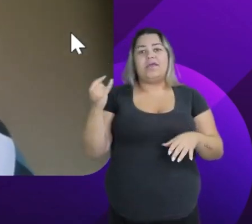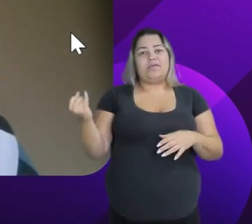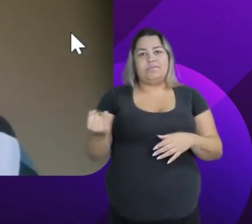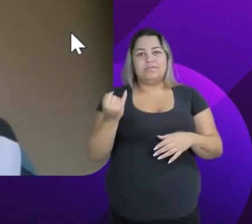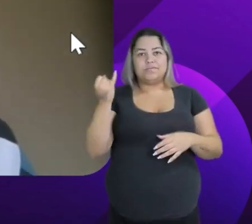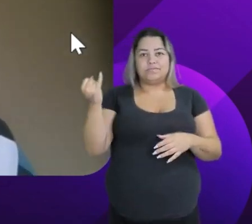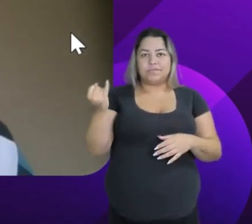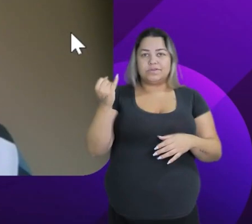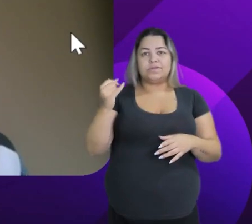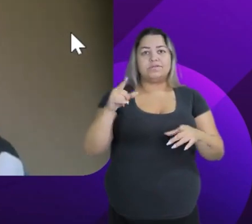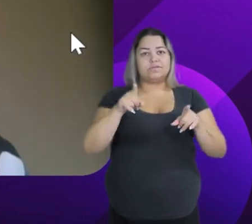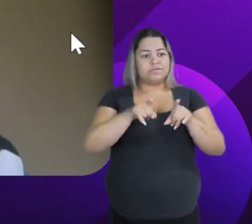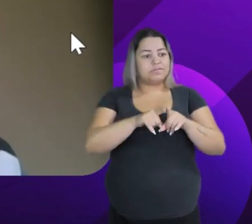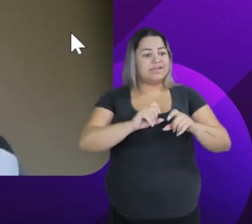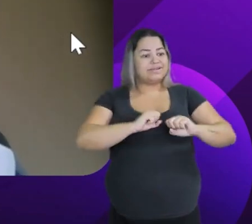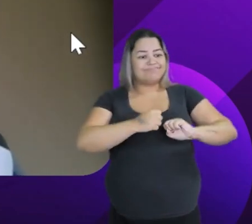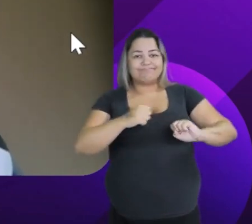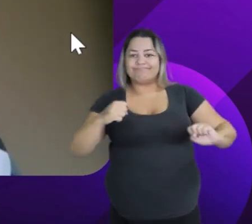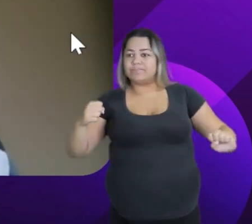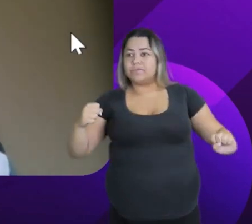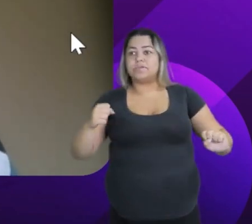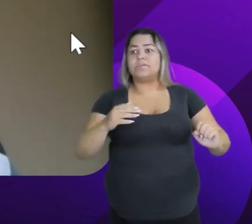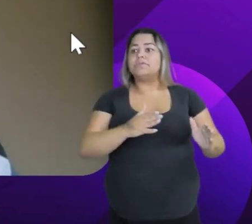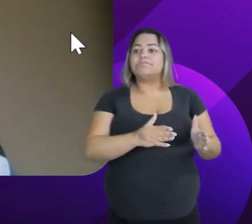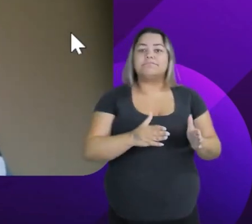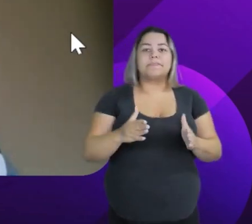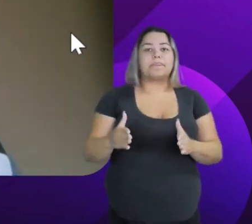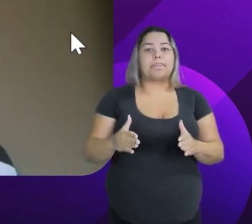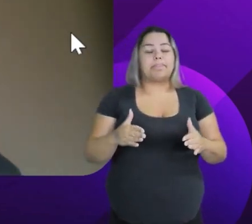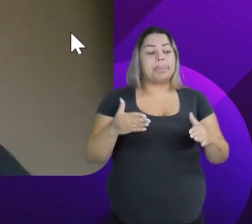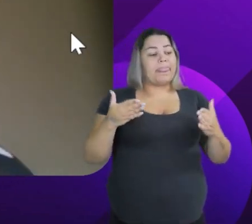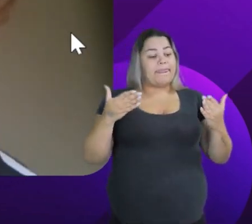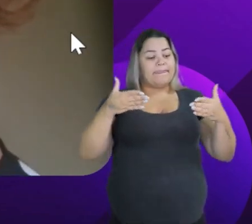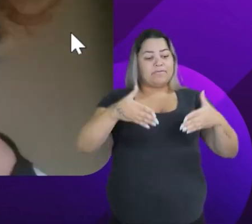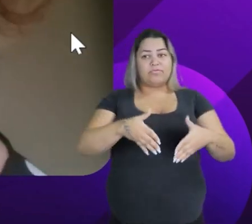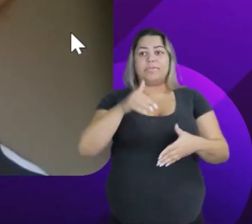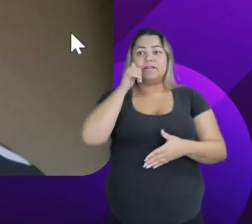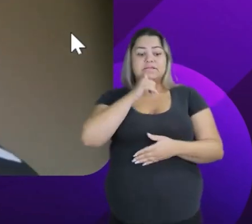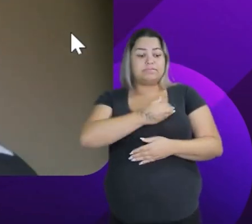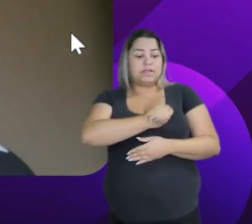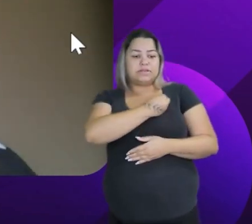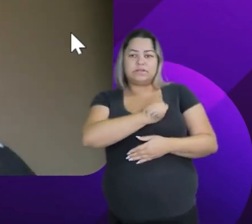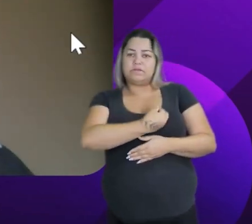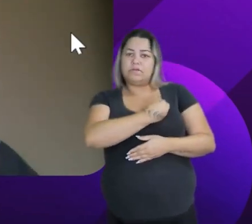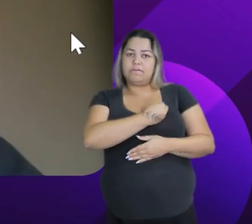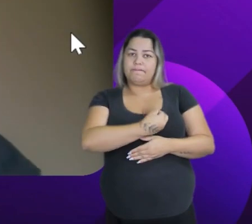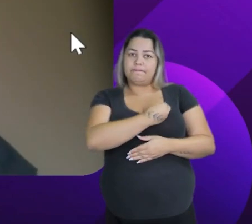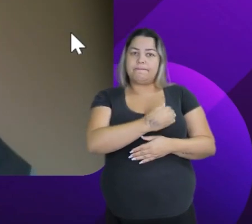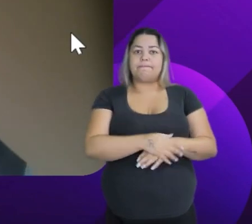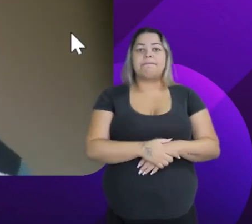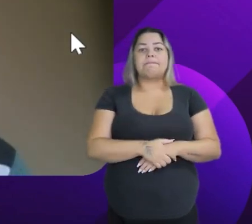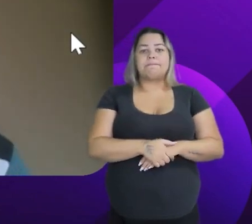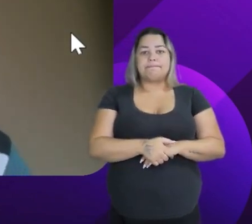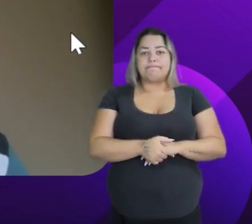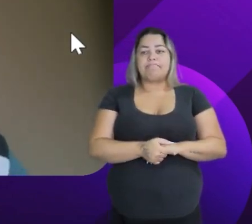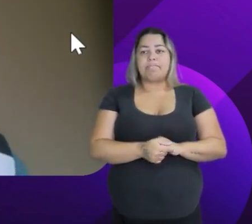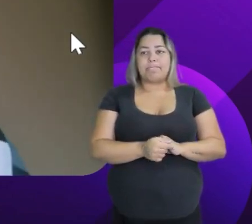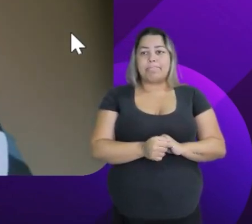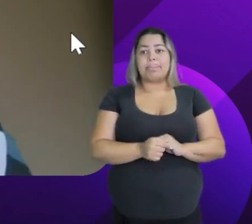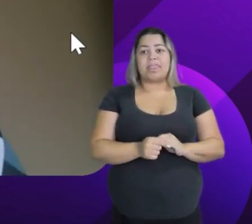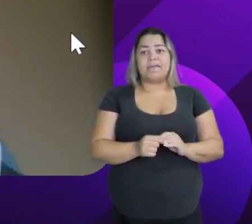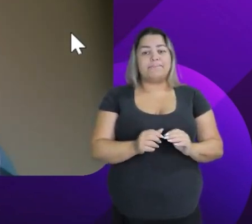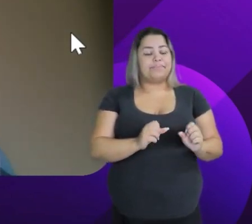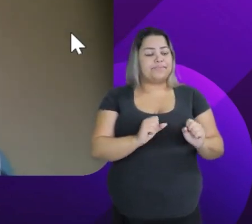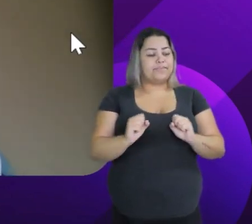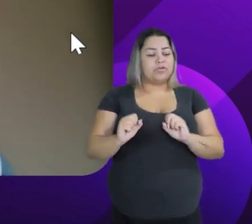importância imensa da gente pensar desses processos de participação. E esses processos de participação, eles podem se dar